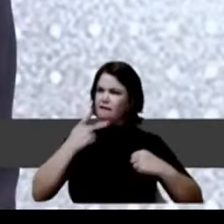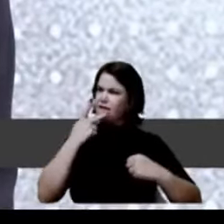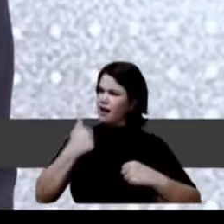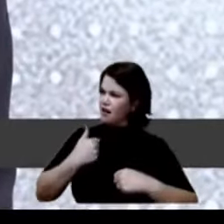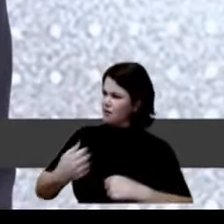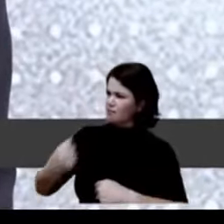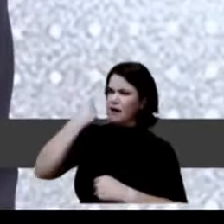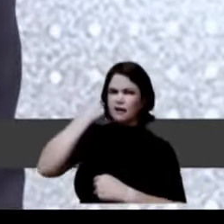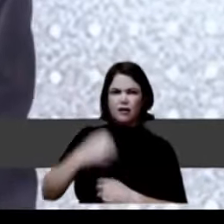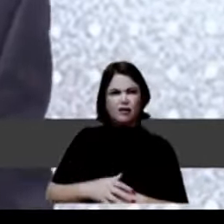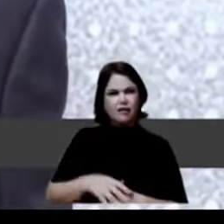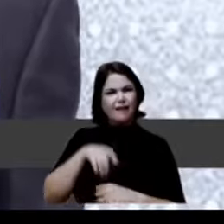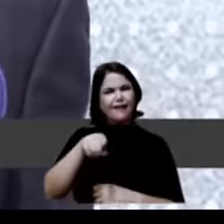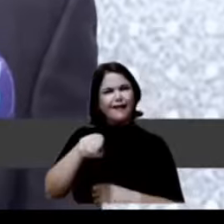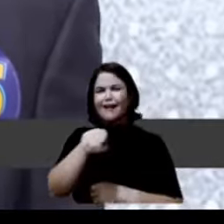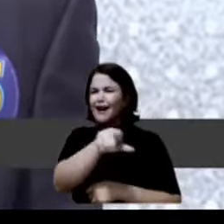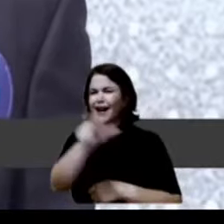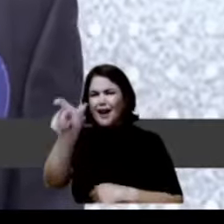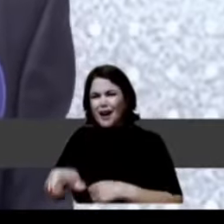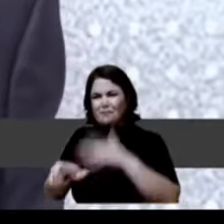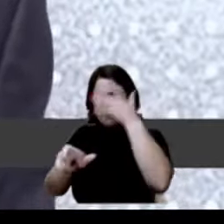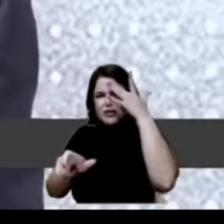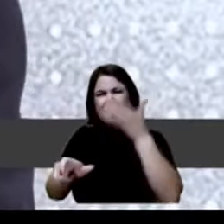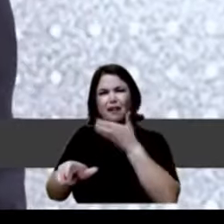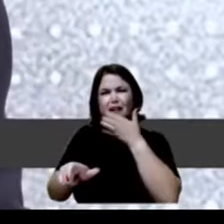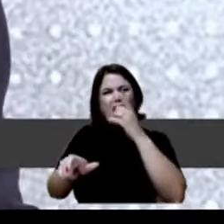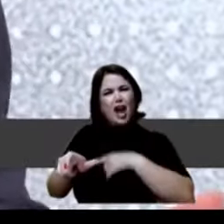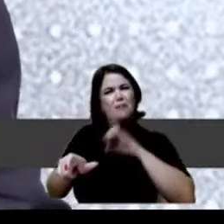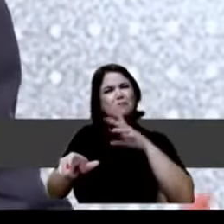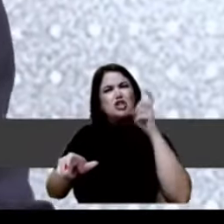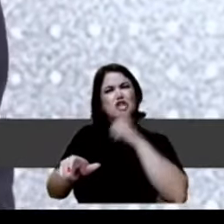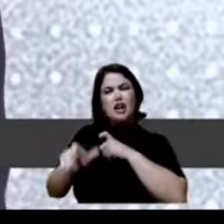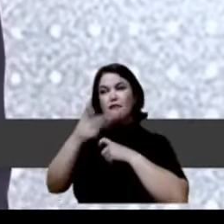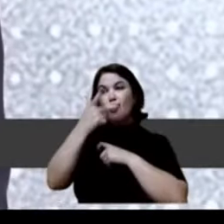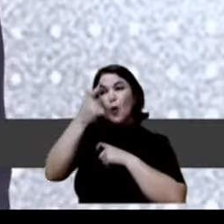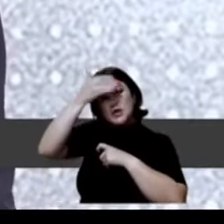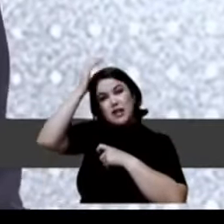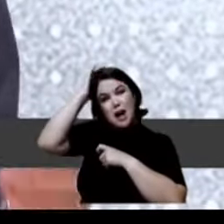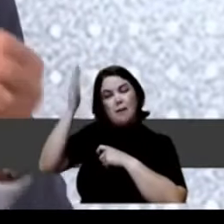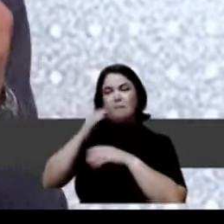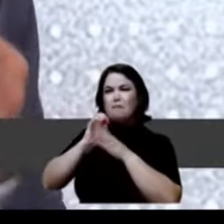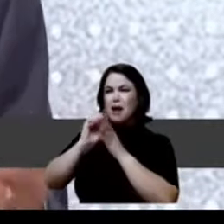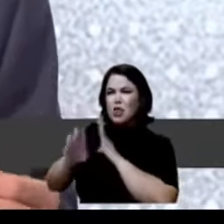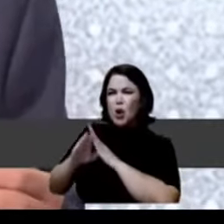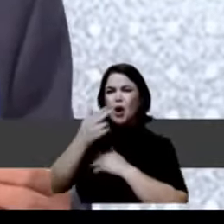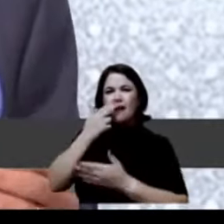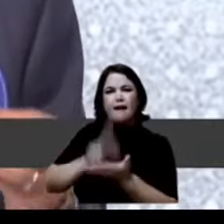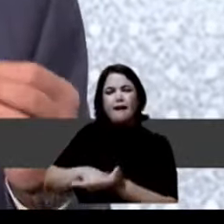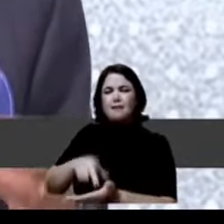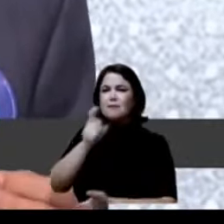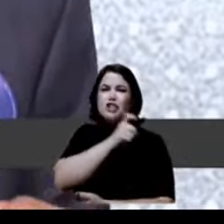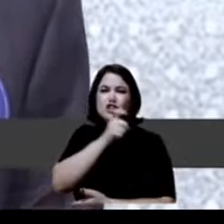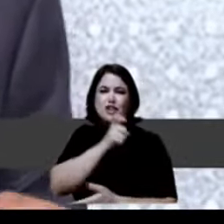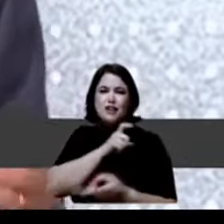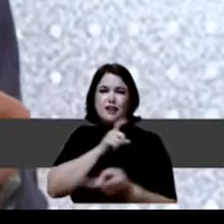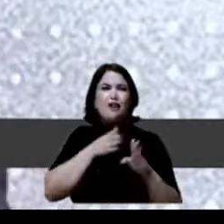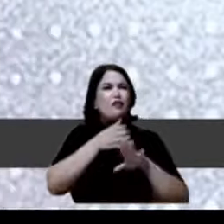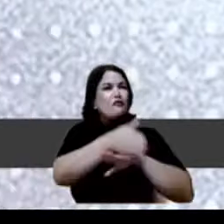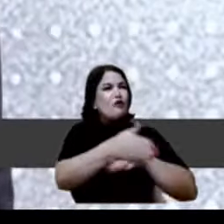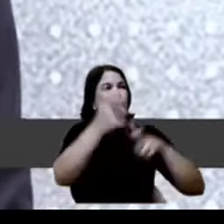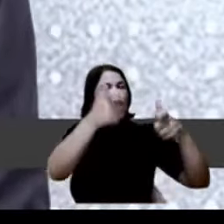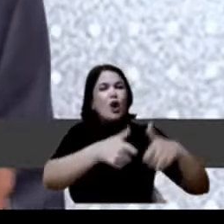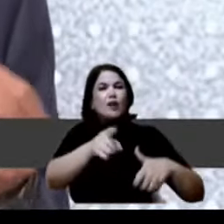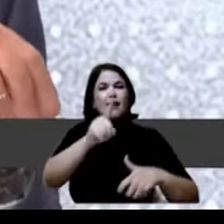só mentira. É só mentira. Falou que o Trump mandou carta para ele. É mentira. Finalmente! Ele foi lá para Camizungo, na África.